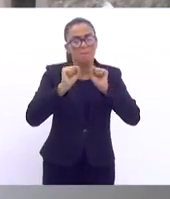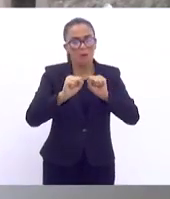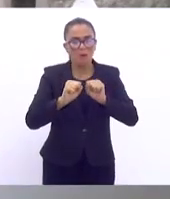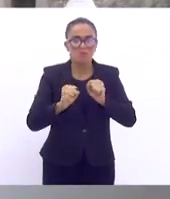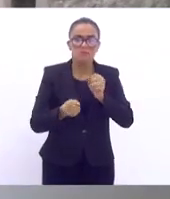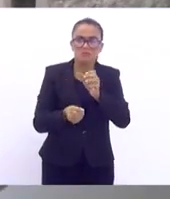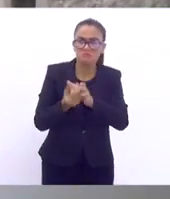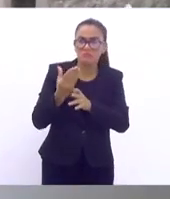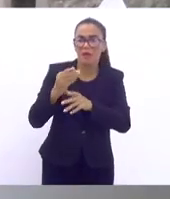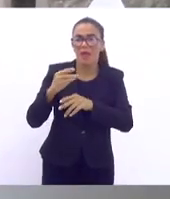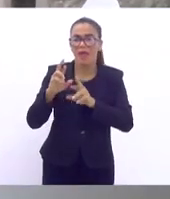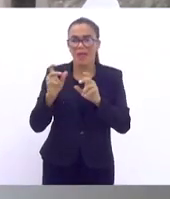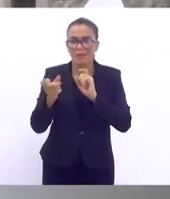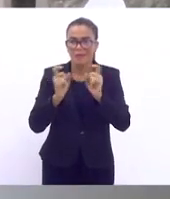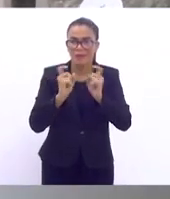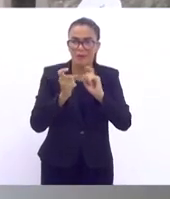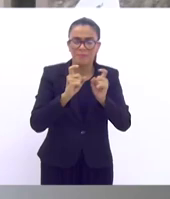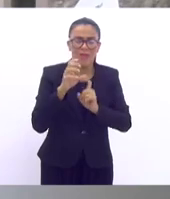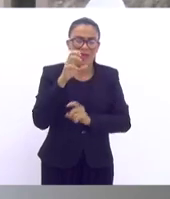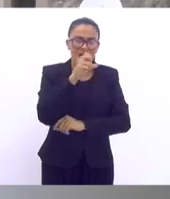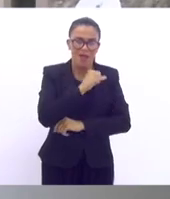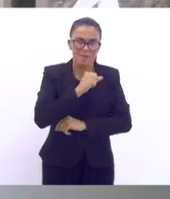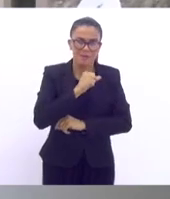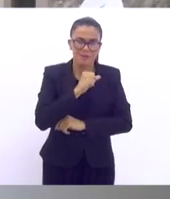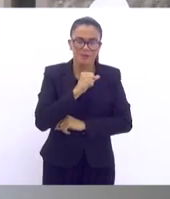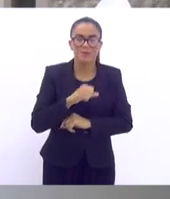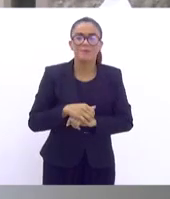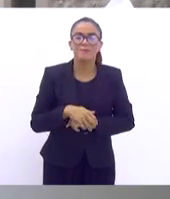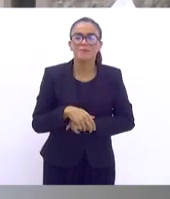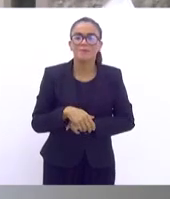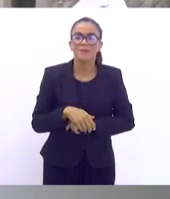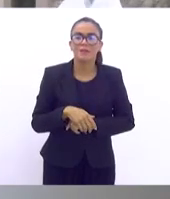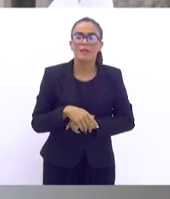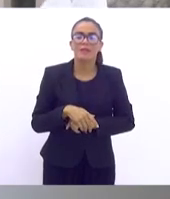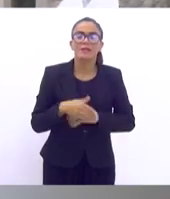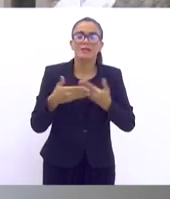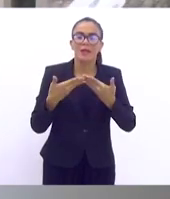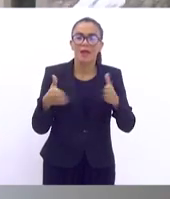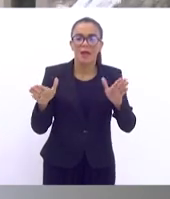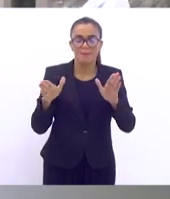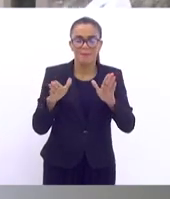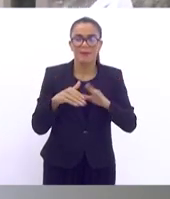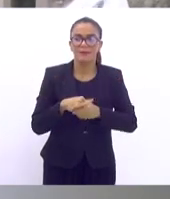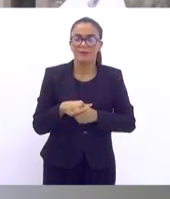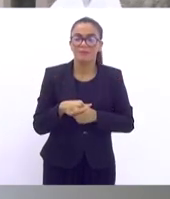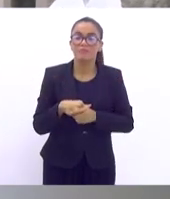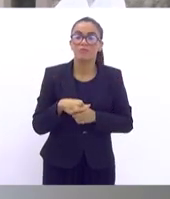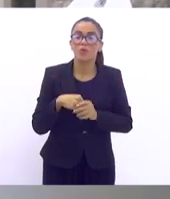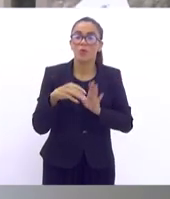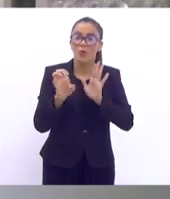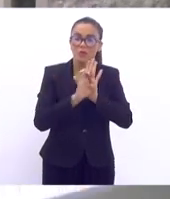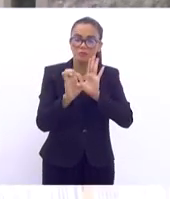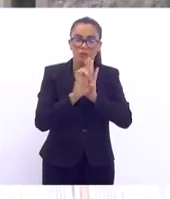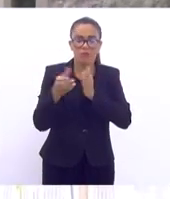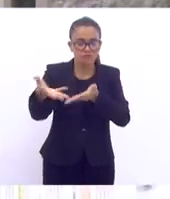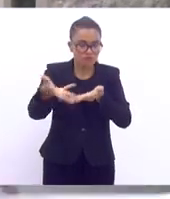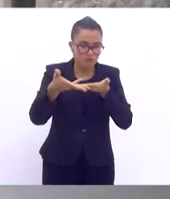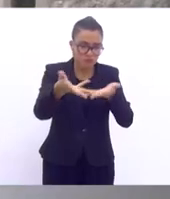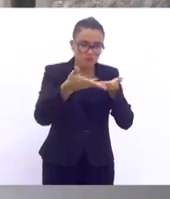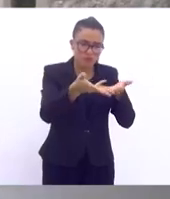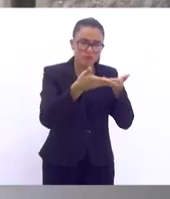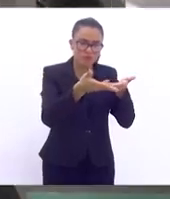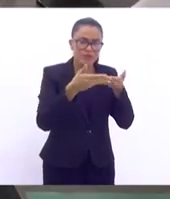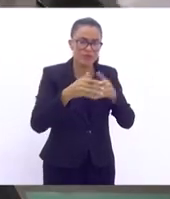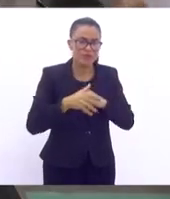vou abrir de forma rápida aqui declarar aberta a sessão ordinária conforme edital de convocação para que a